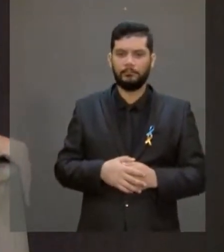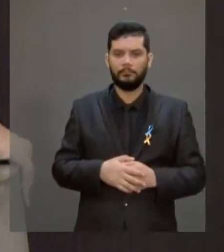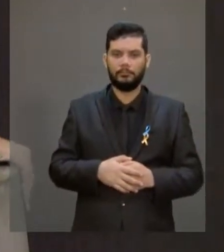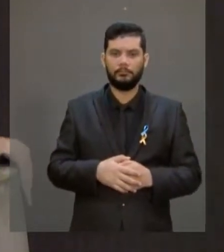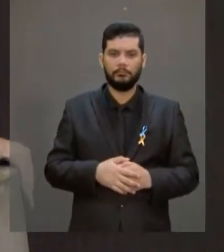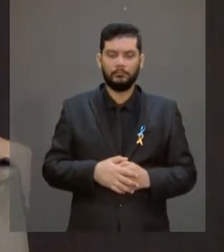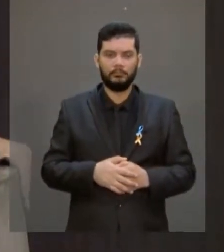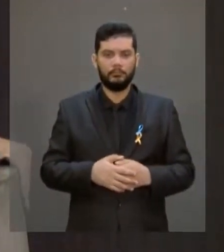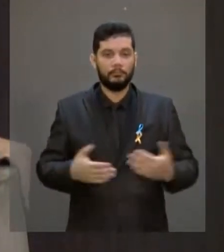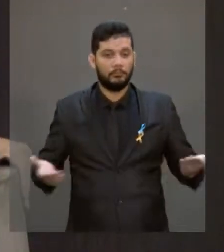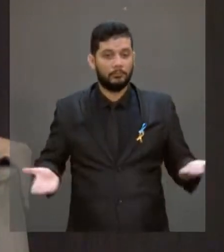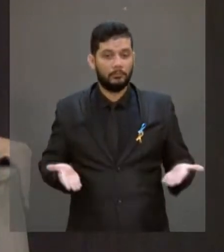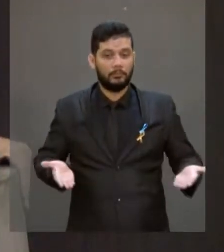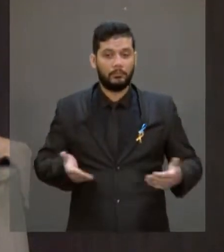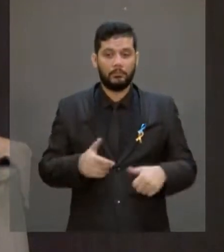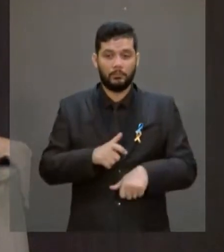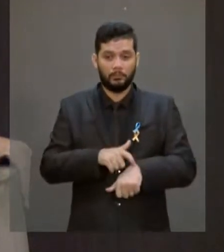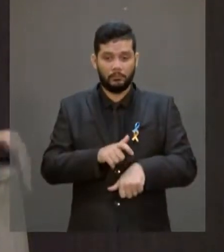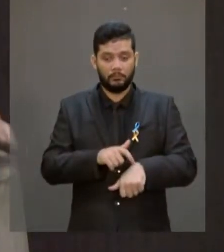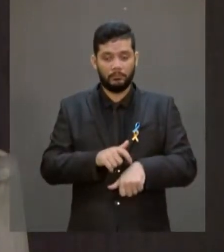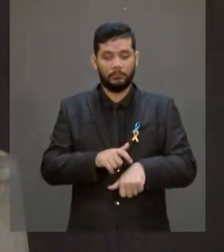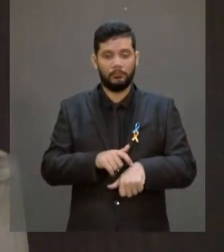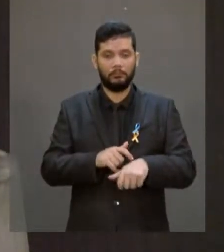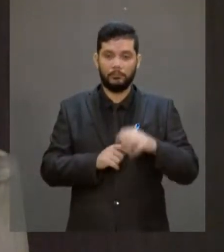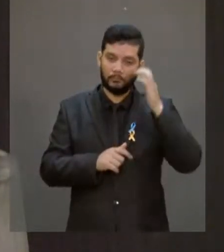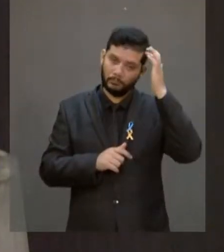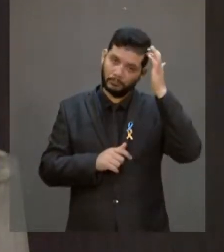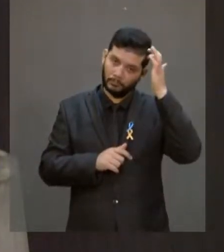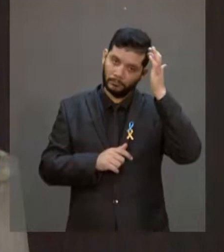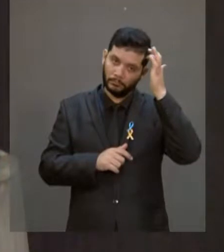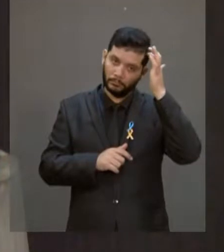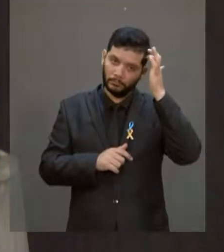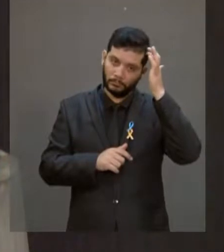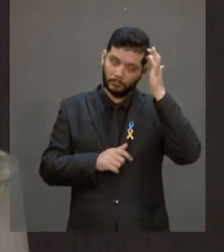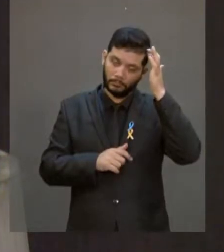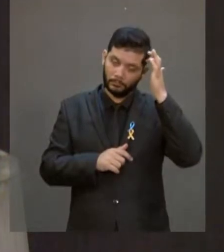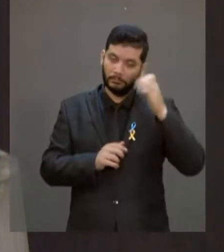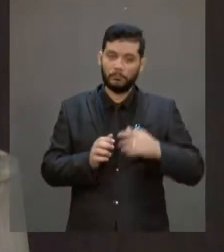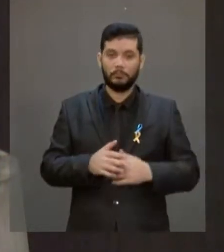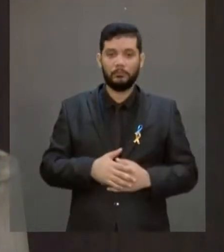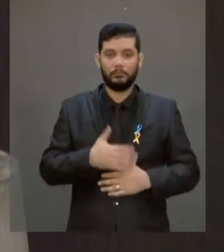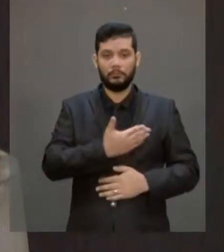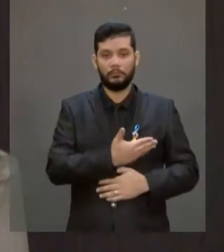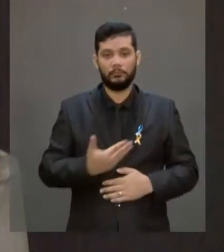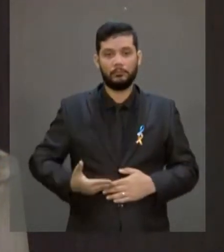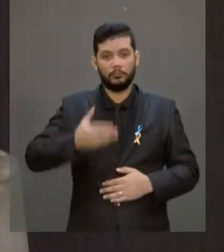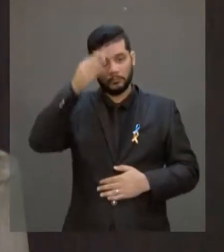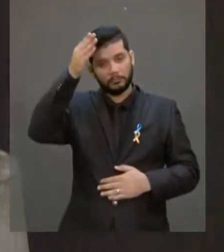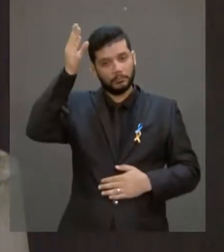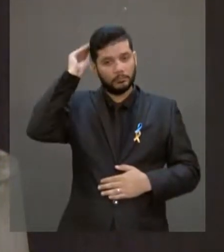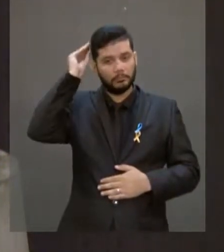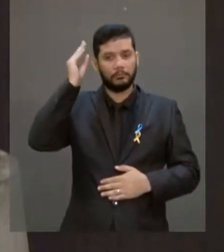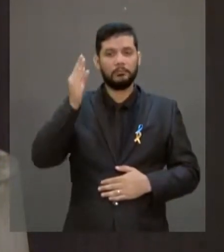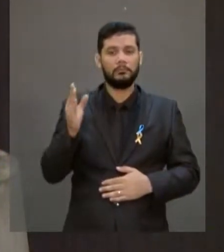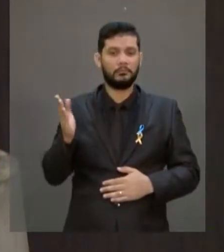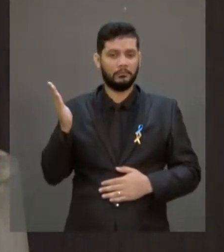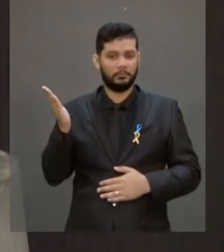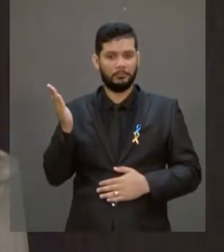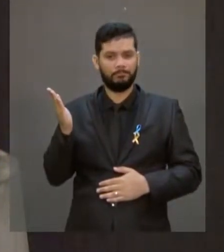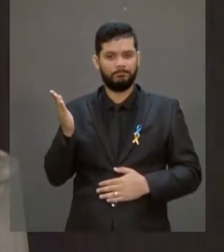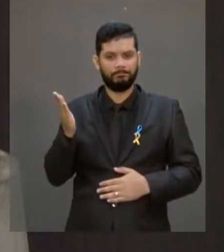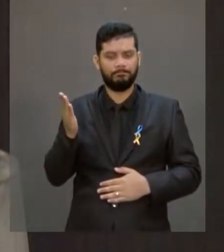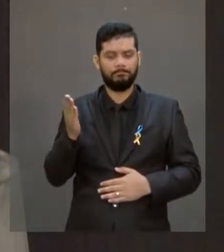porque, nesse momento, governador Camilo Santana, eu quero me dirigir à Sua Excelência, o governador Camilo Santana.